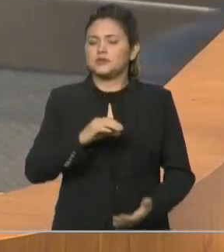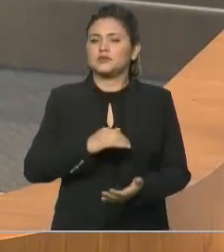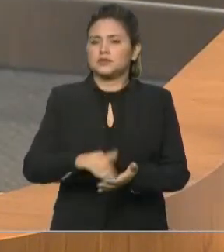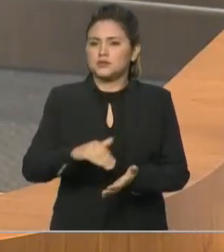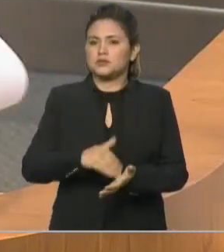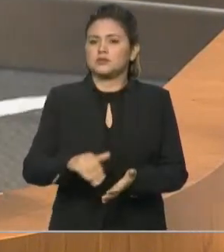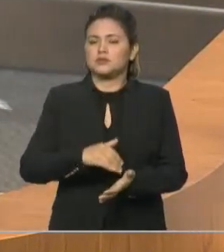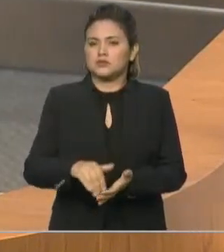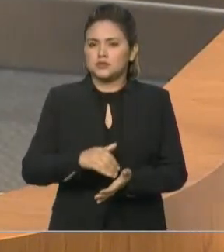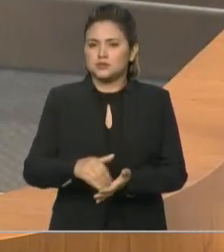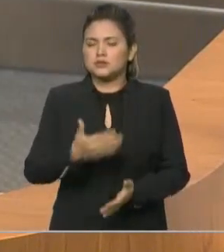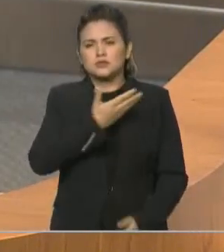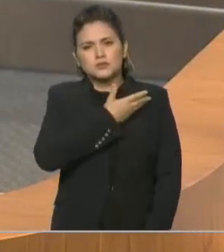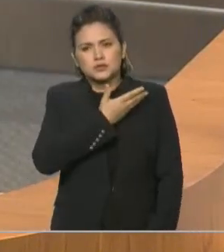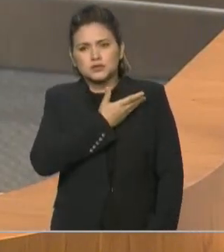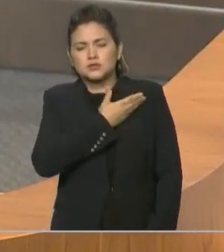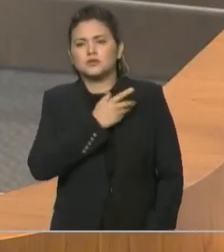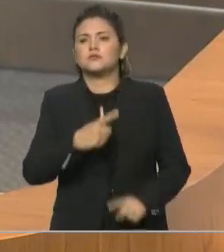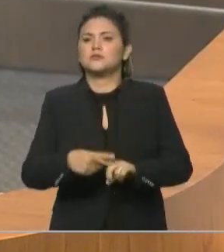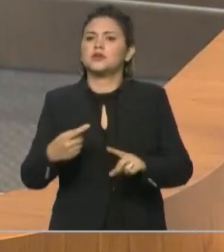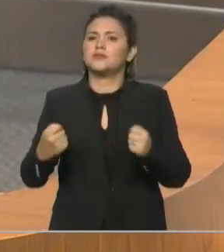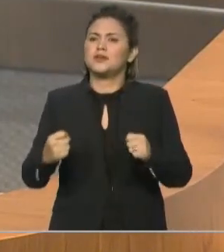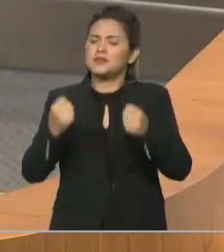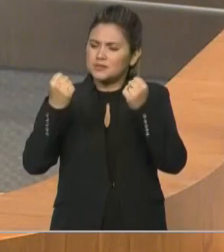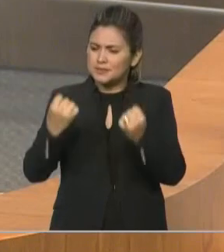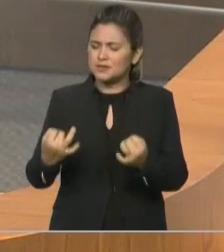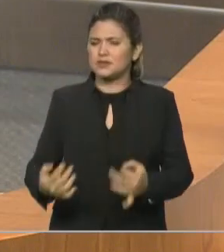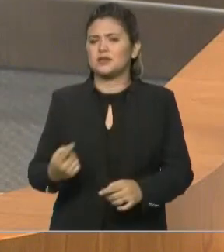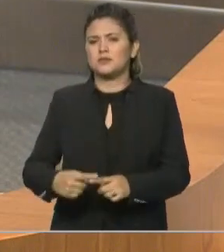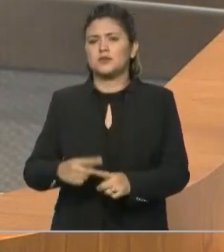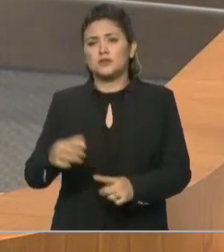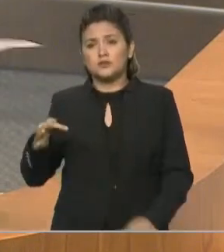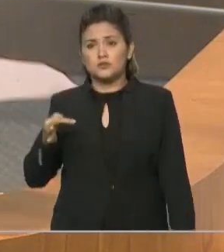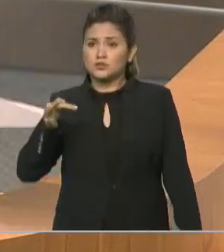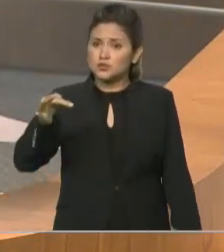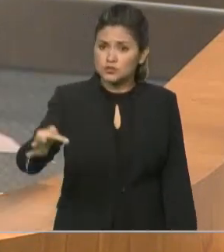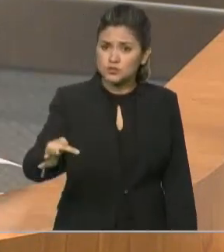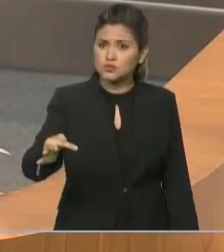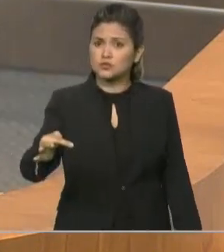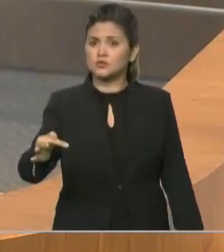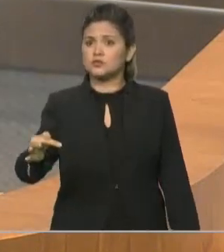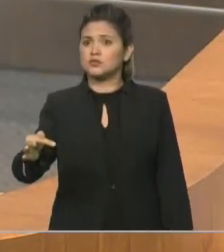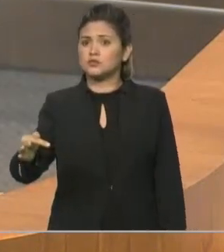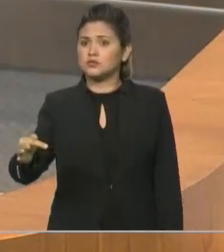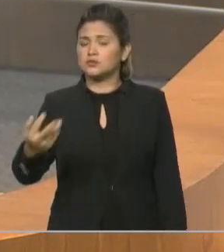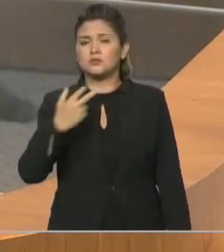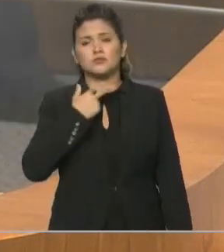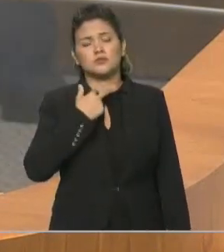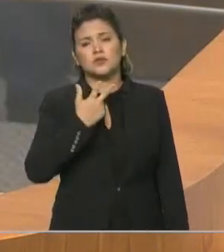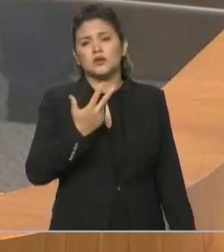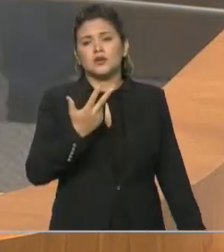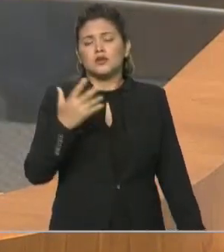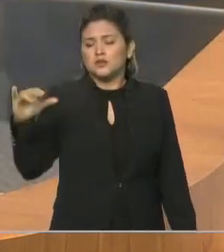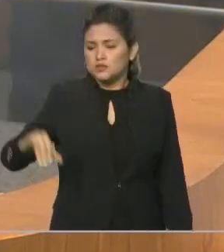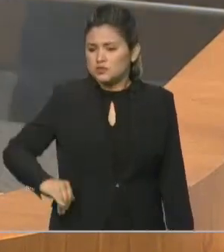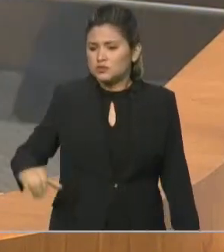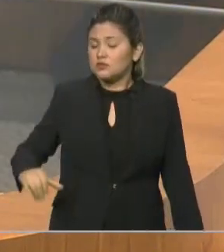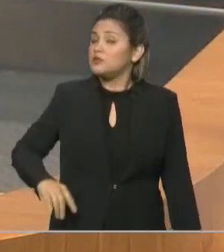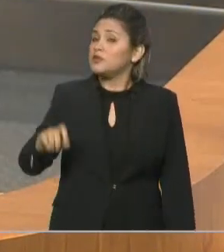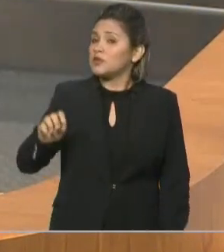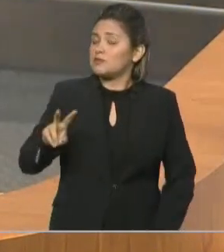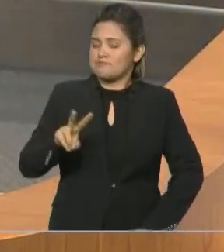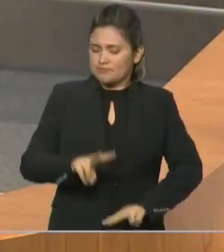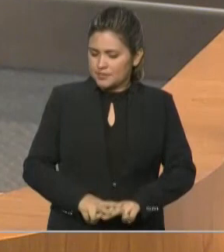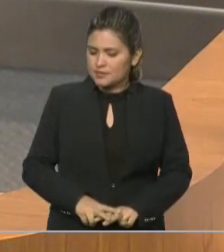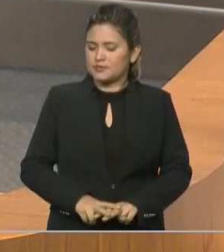amigo, mas que precisa dar esclarecimento para que amanhã não venha a sofrer consequências, inclusive de ordem penal, por